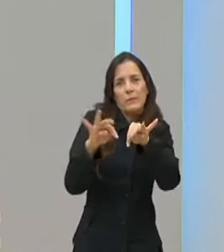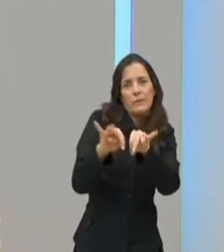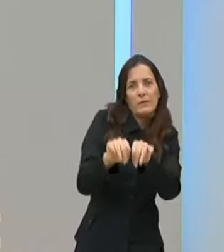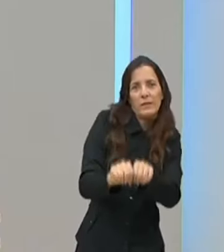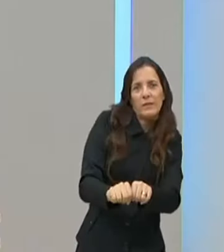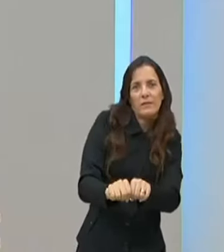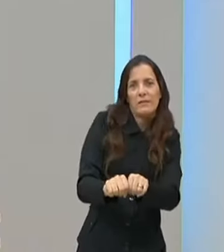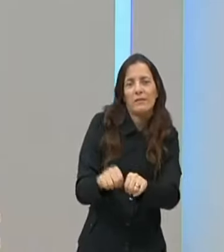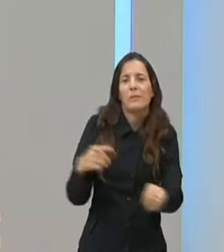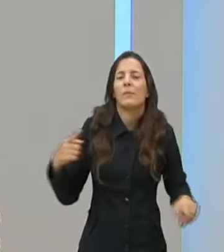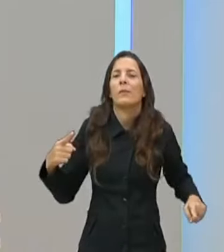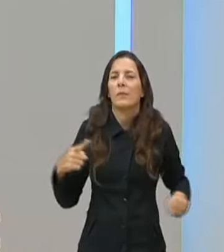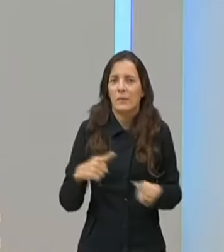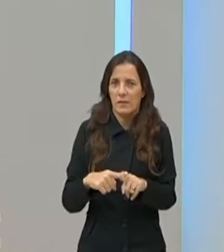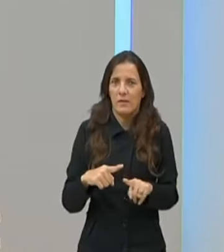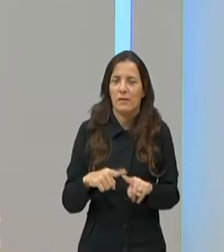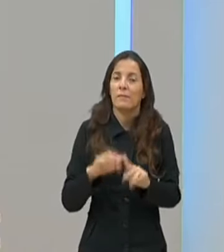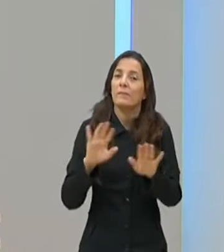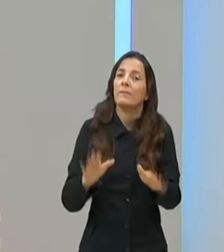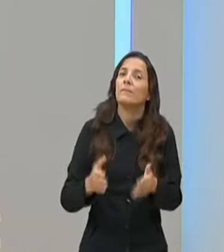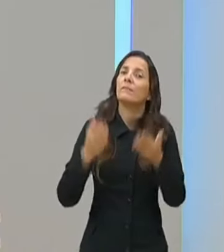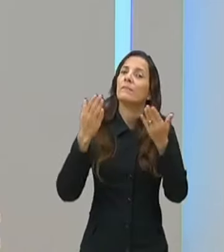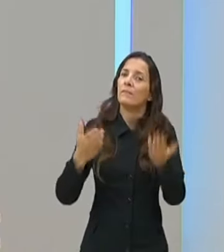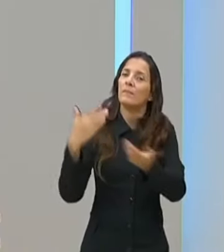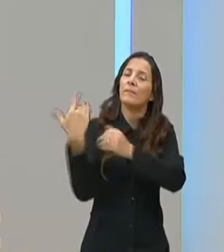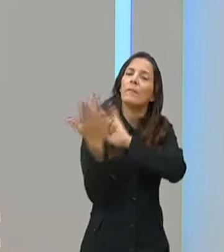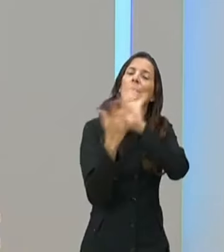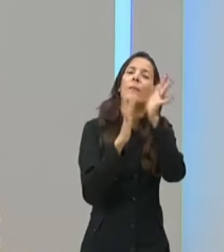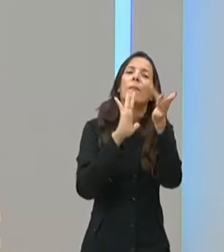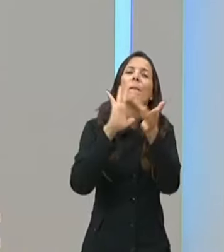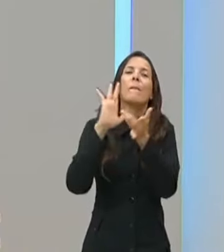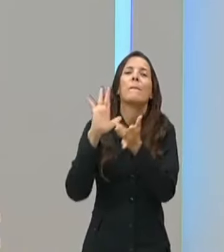quando arrebatar a igreja, será o